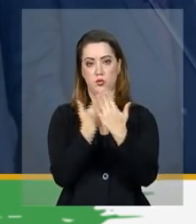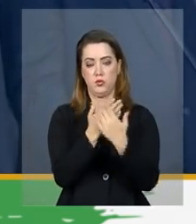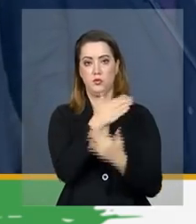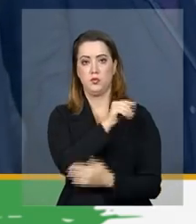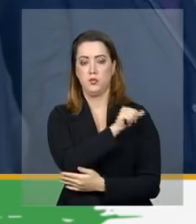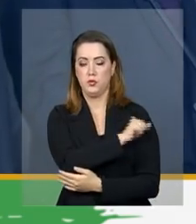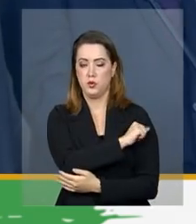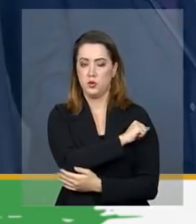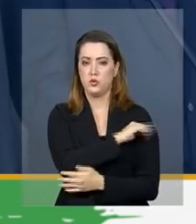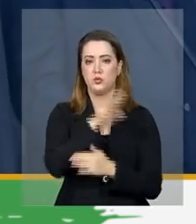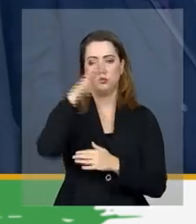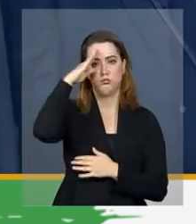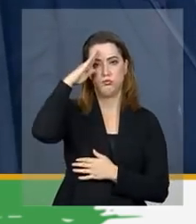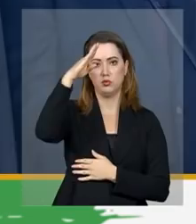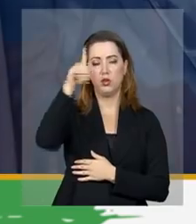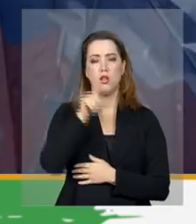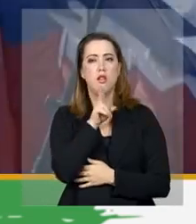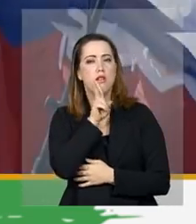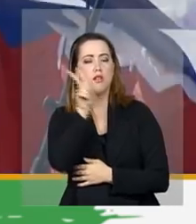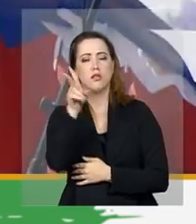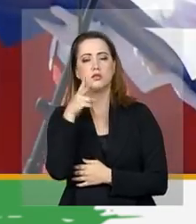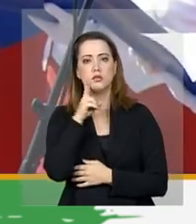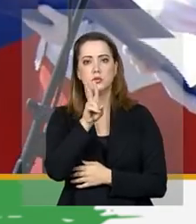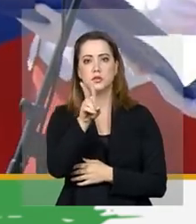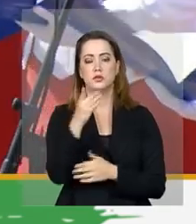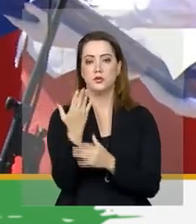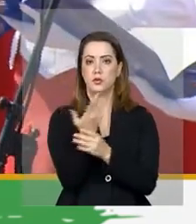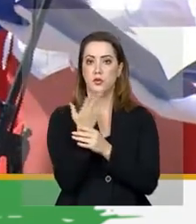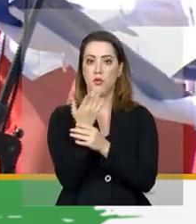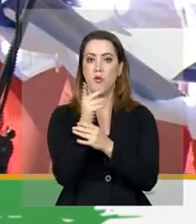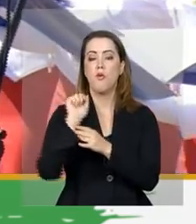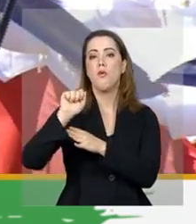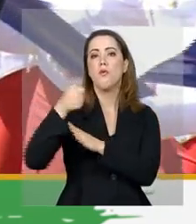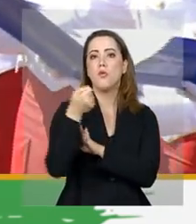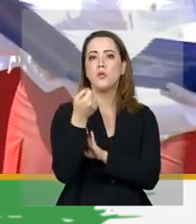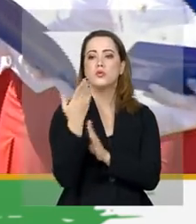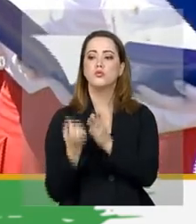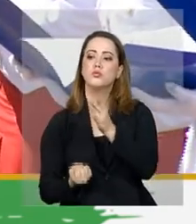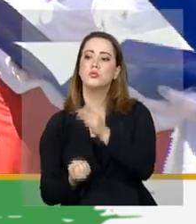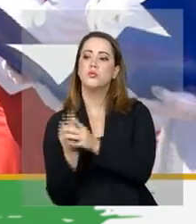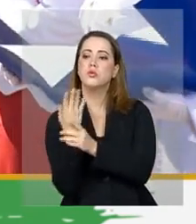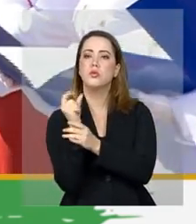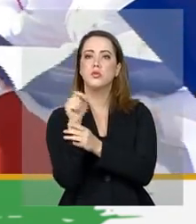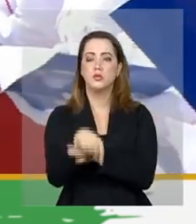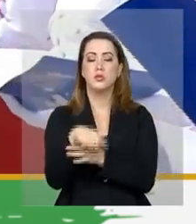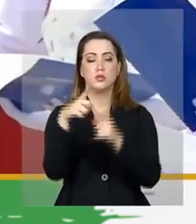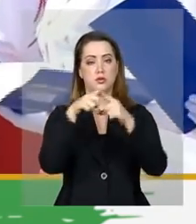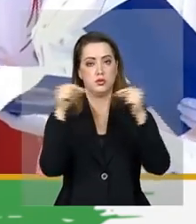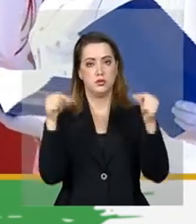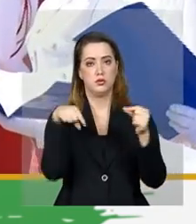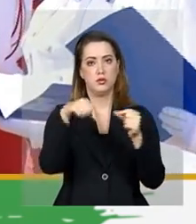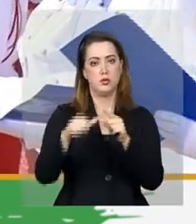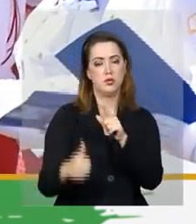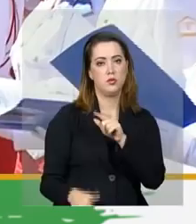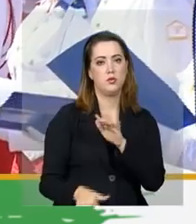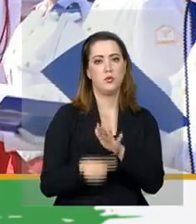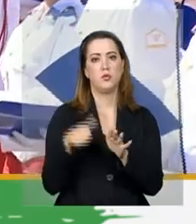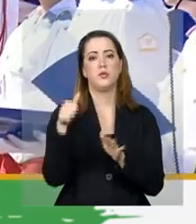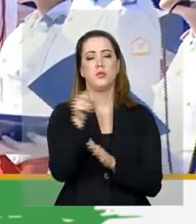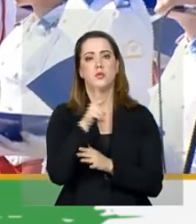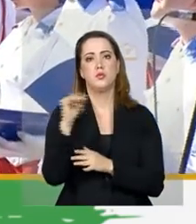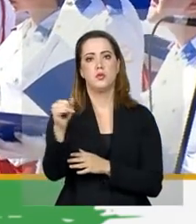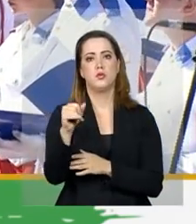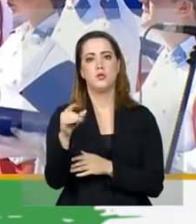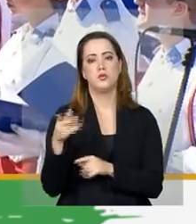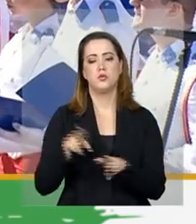também vê o fogo simbólico lá no Rio de Janeiro. Fogo simbólico que é aceso numa cerimônia aqui em Brasília no primeiro dia da Semana da